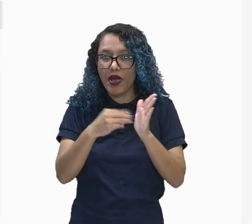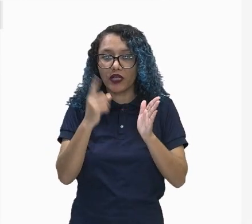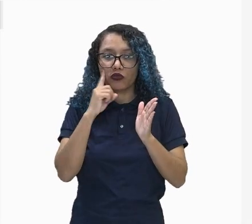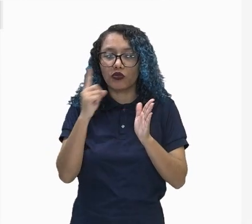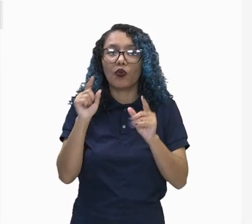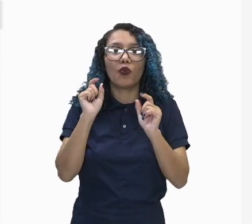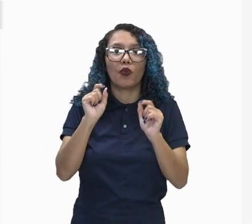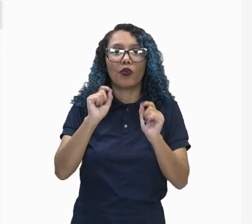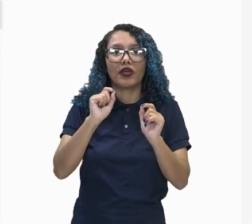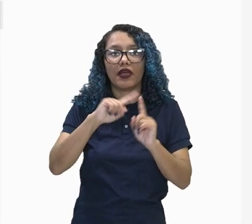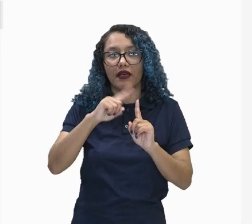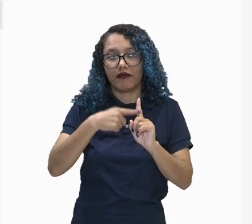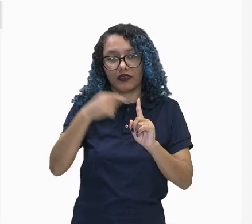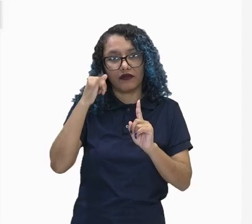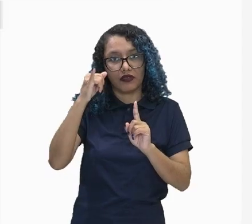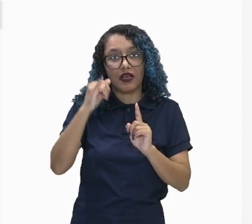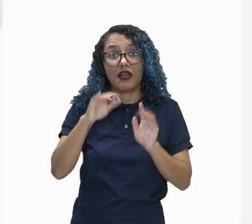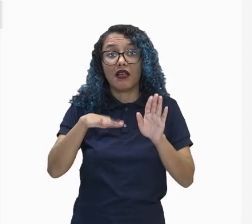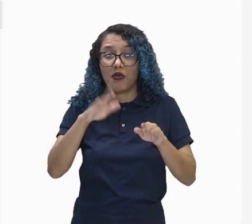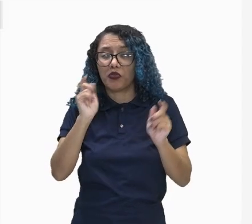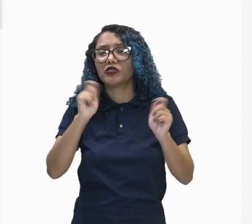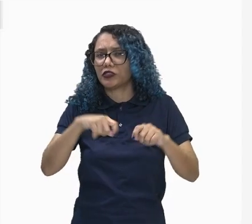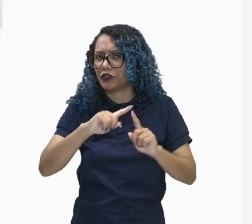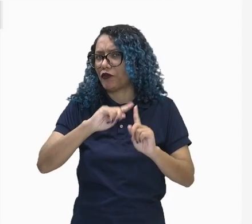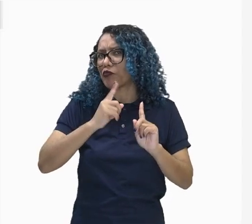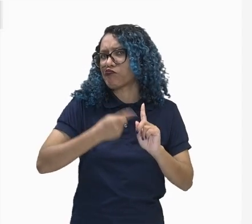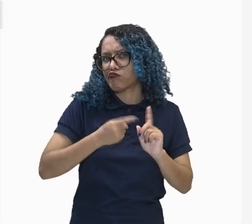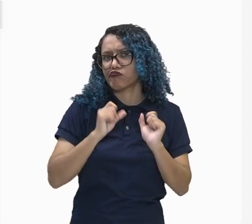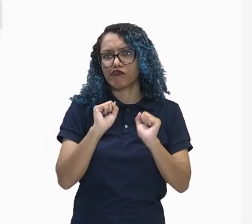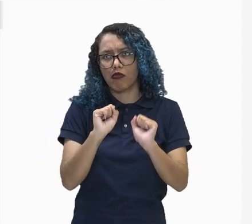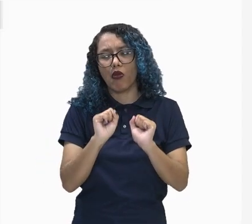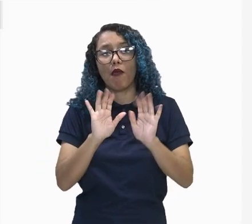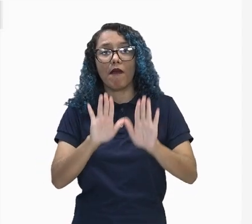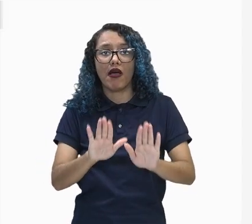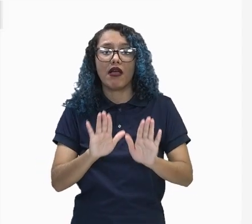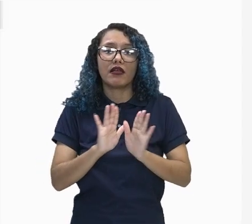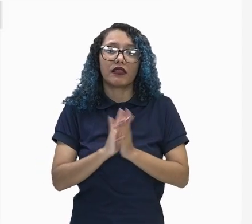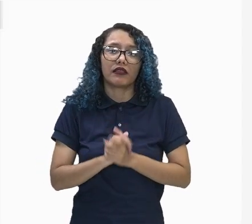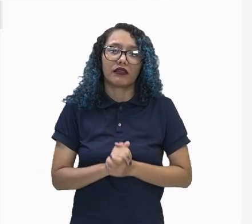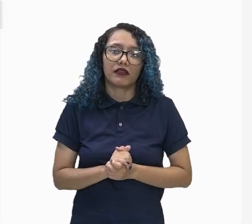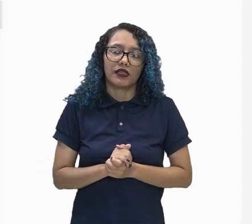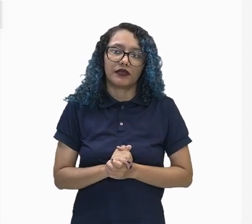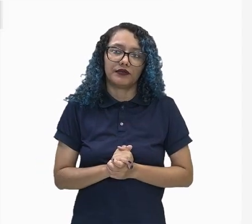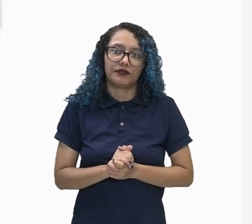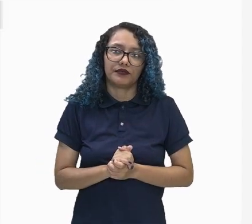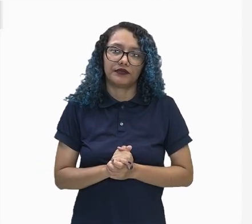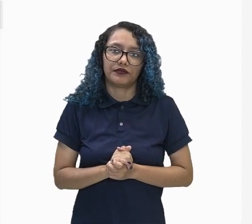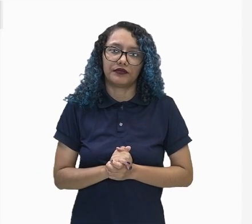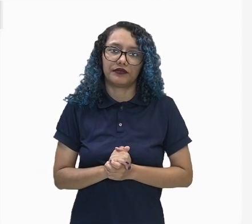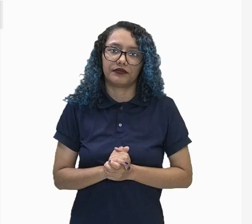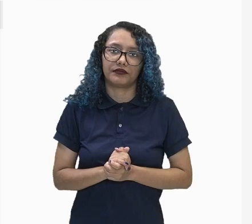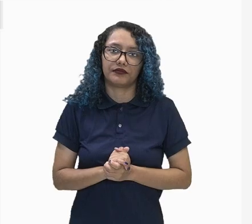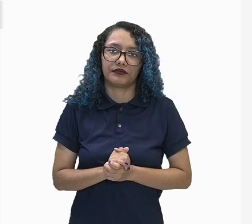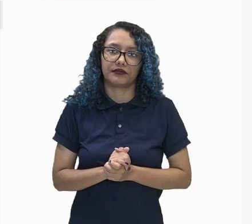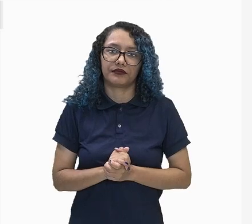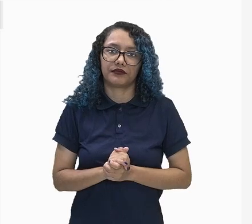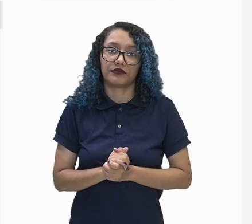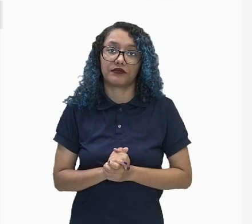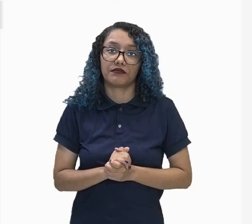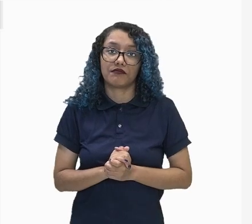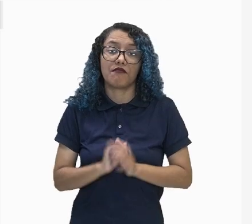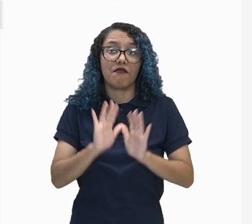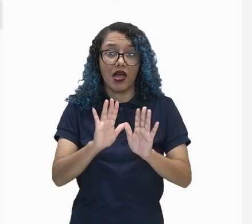que pode acontecer ali uma gestação, mas esse tempo, ou seja, quando e como essa mulher